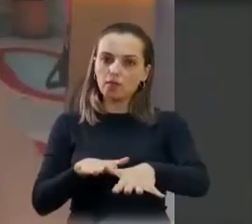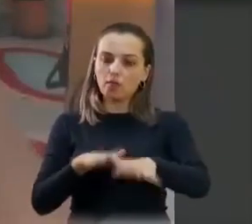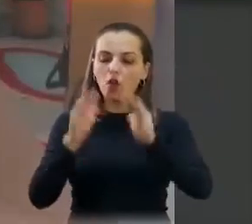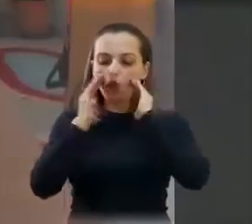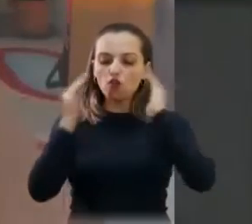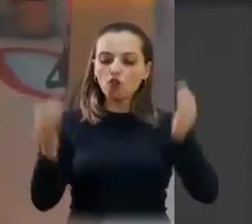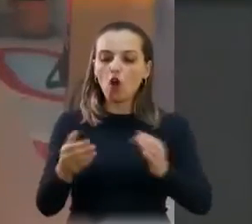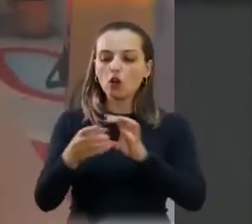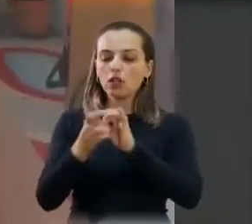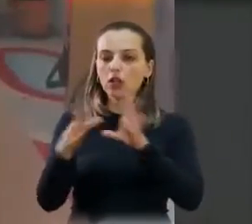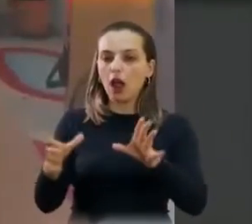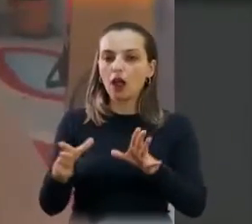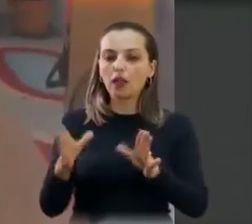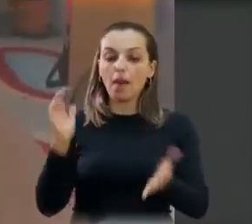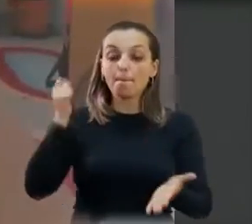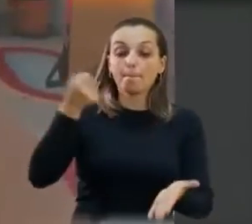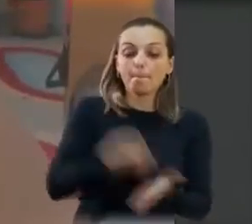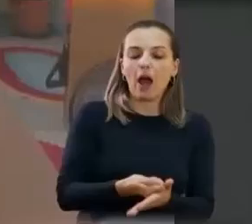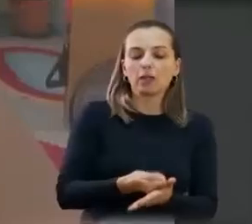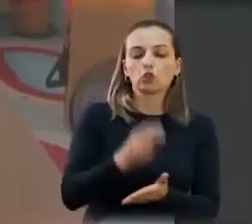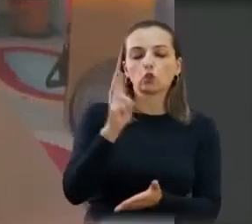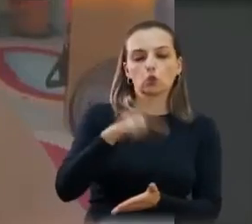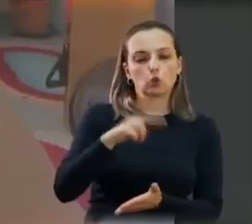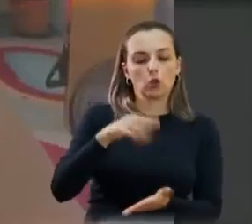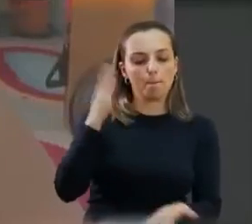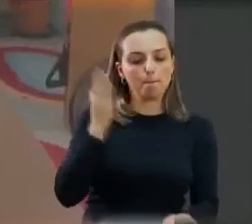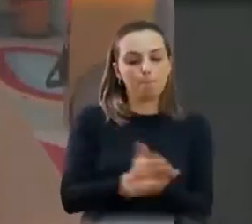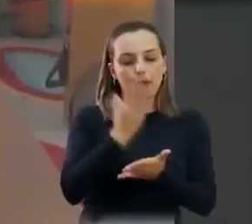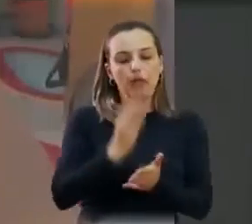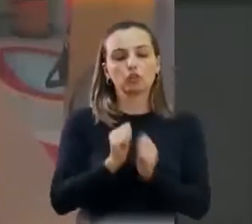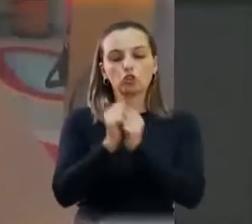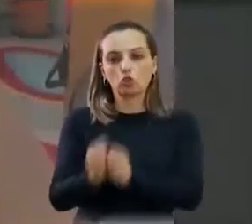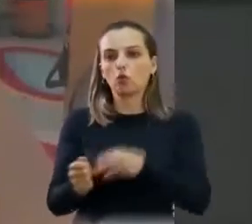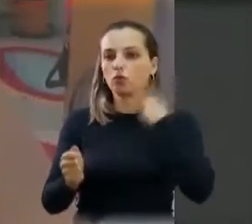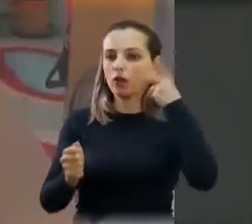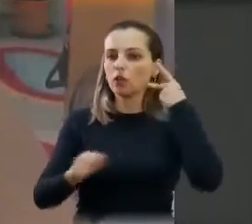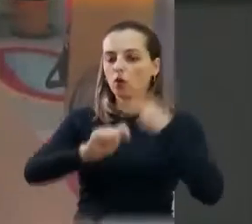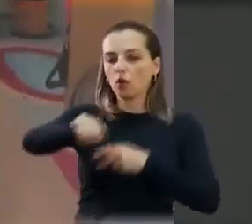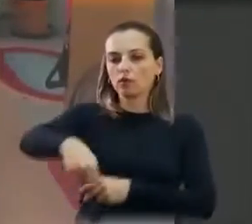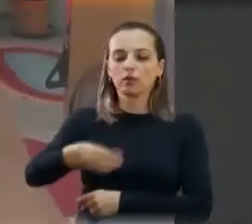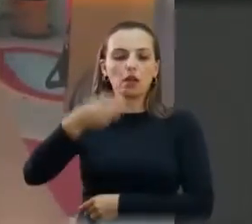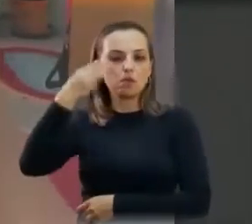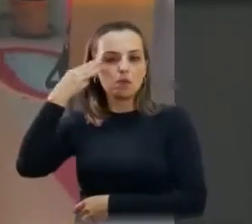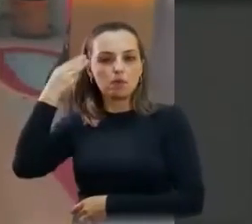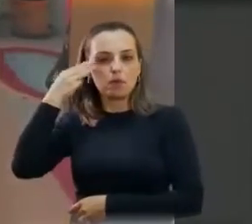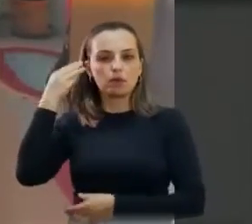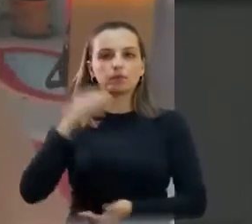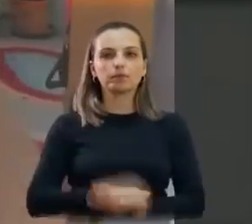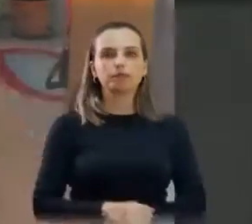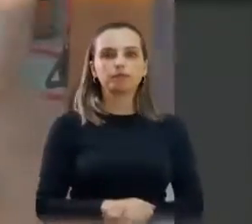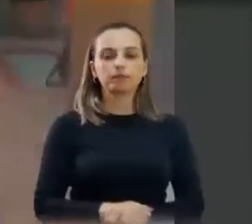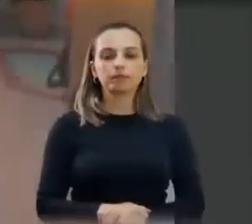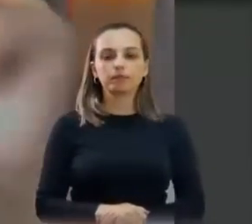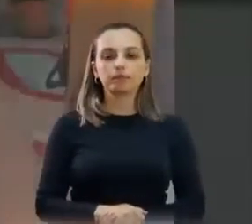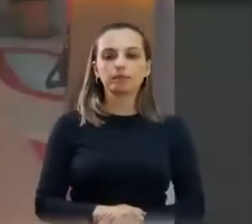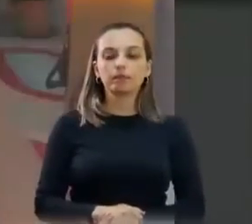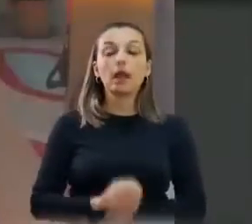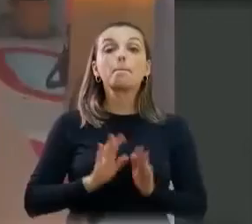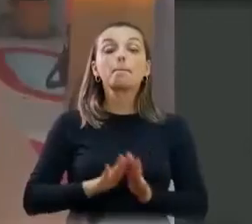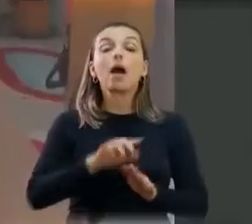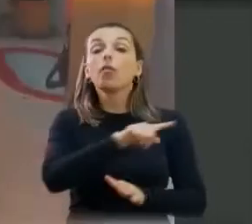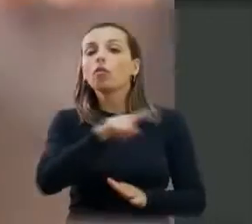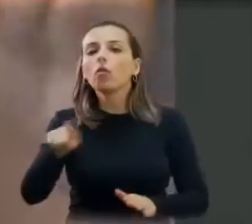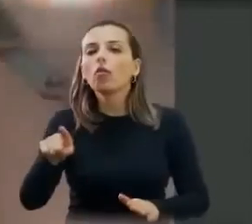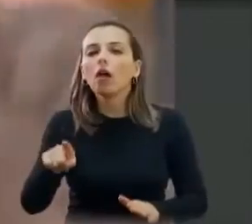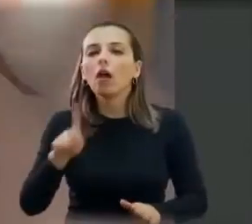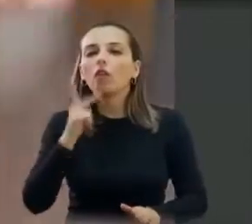democracia, ditadura nunca mais, que chamei junto ao vereador Guilherme Bianco, que é um grande lutador pela democracia. Mas dizer para